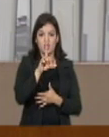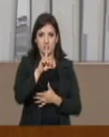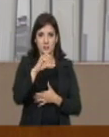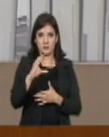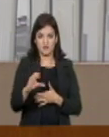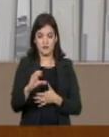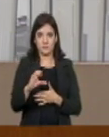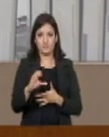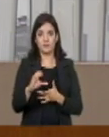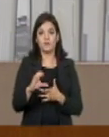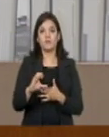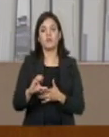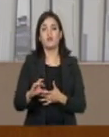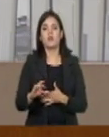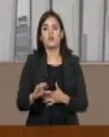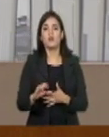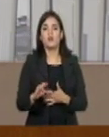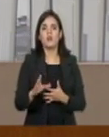vencidos.